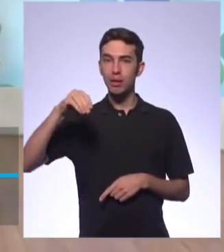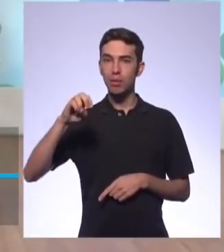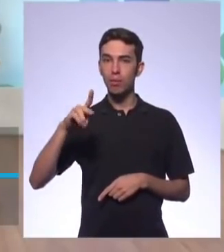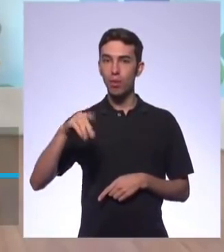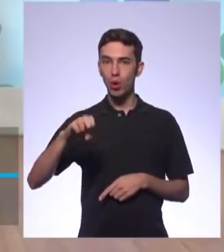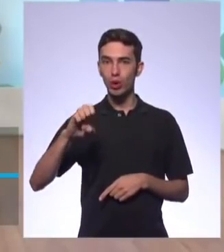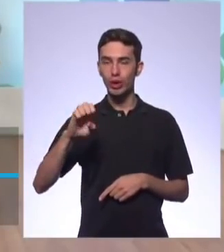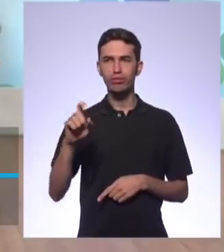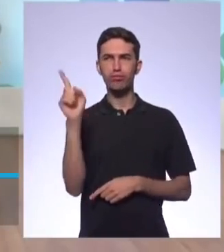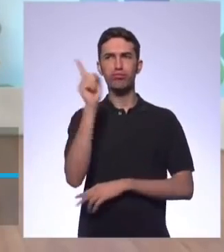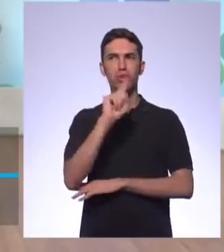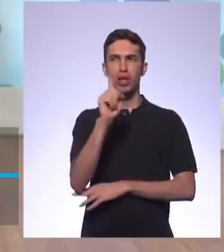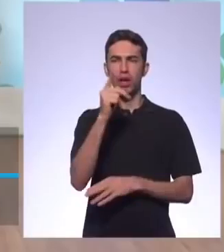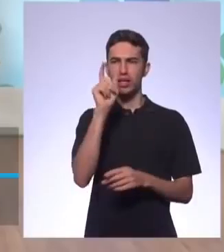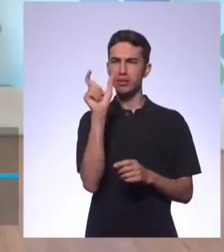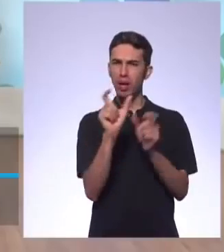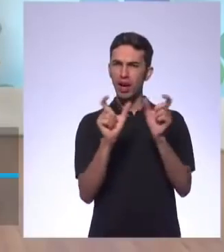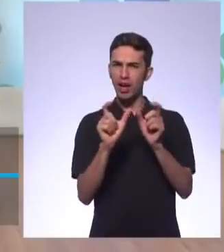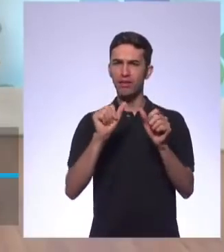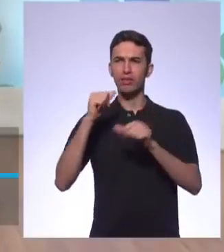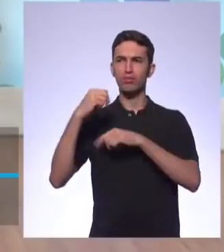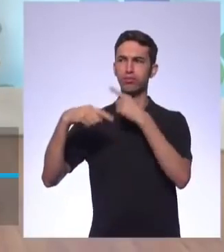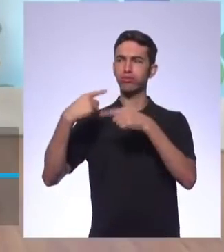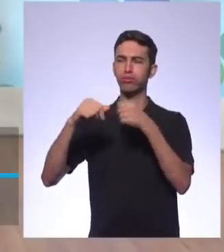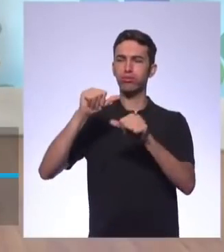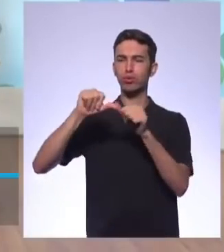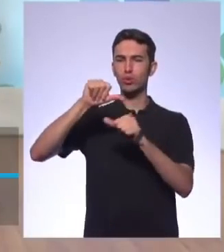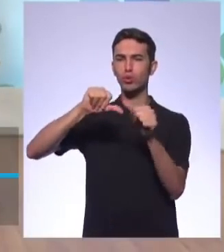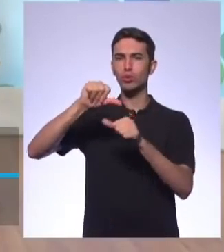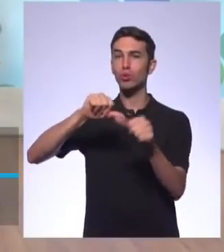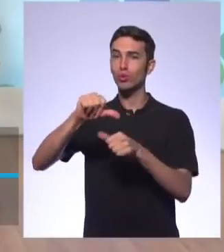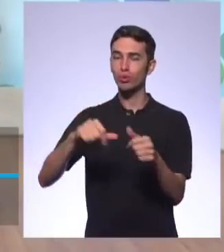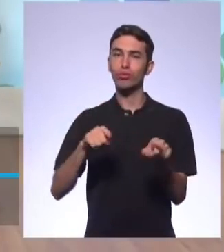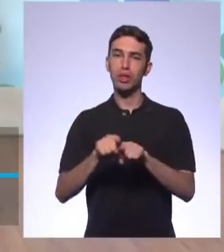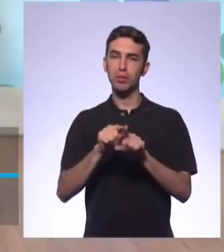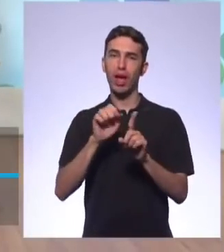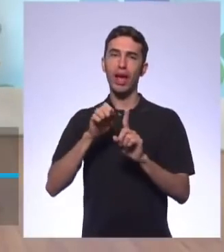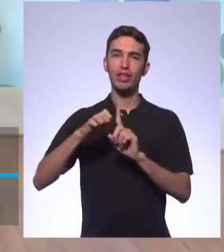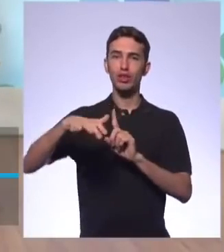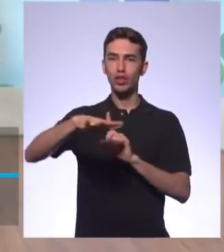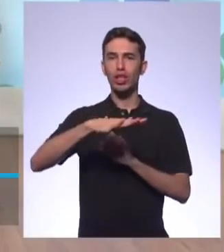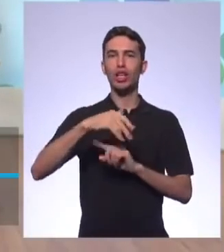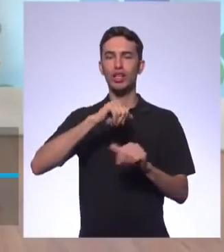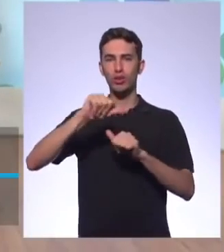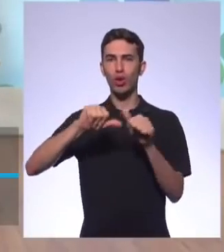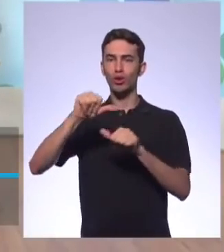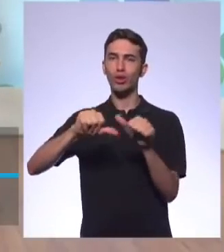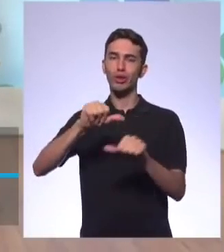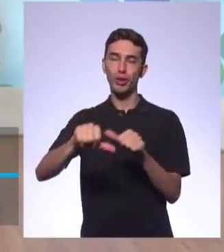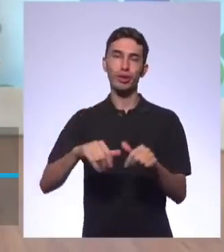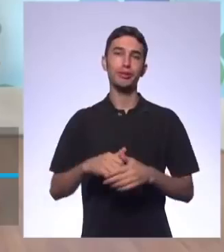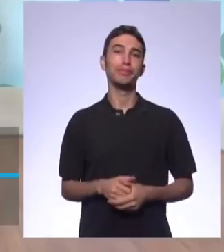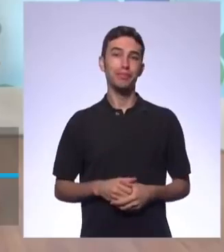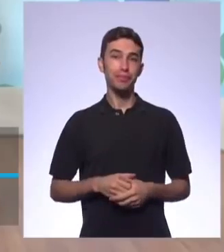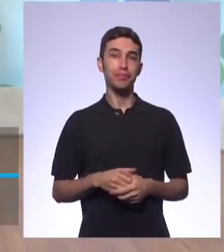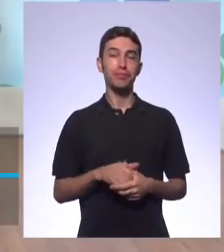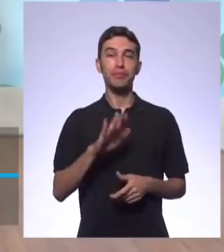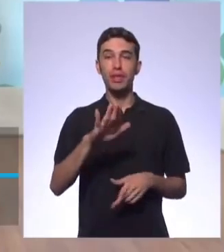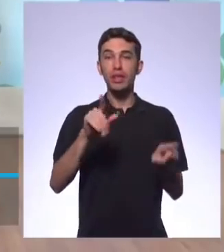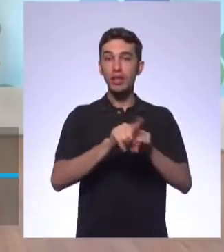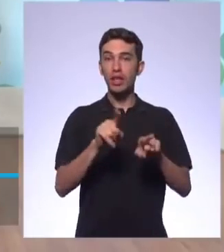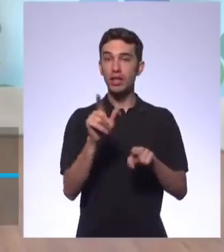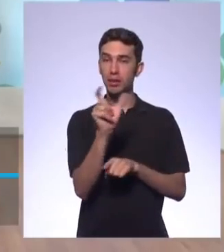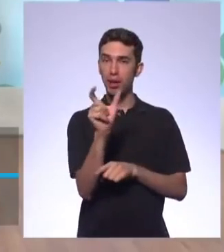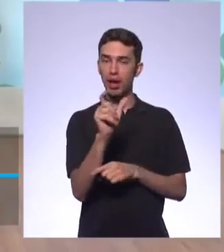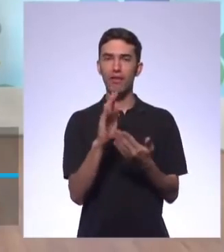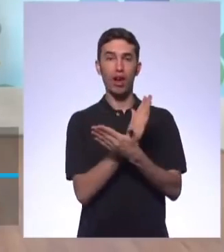palavras mudaram muito, né? Que ela colocou, e aí sim as gírias mudaram, né? A gente pode falar sobre isso. Mas existem algumas palavras